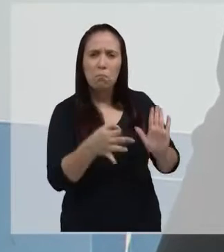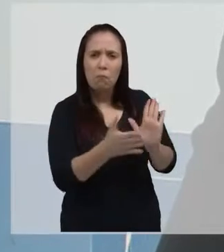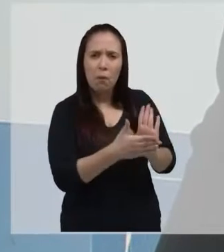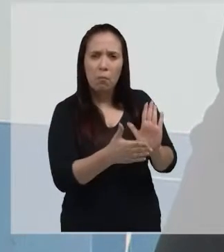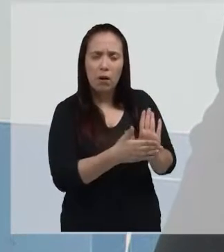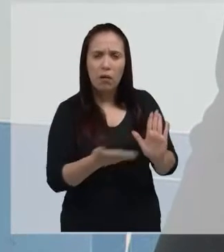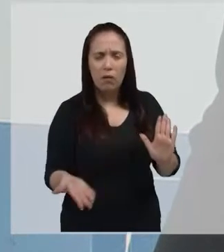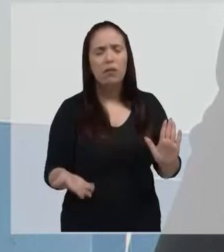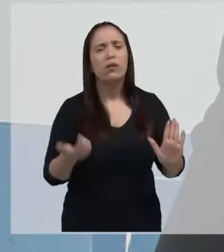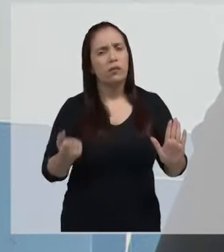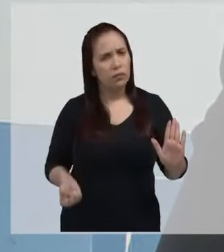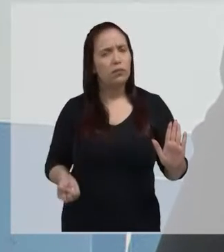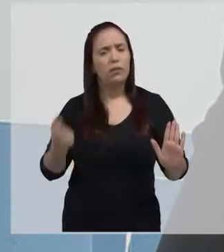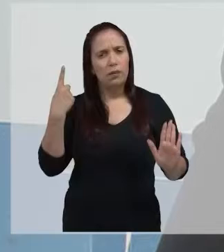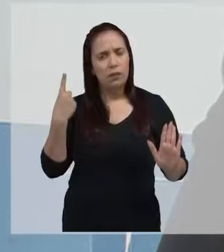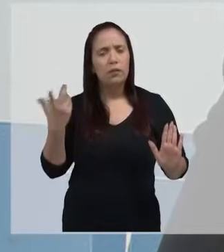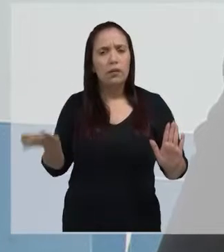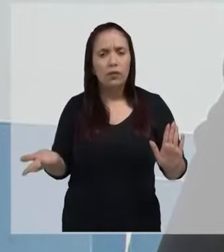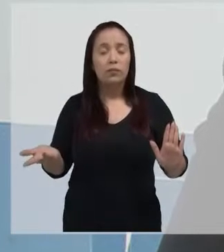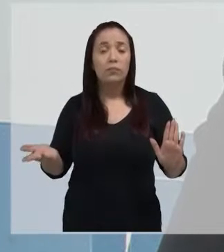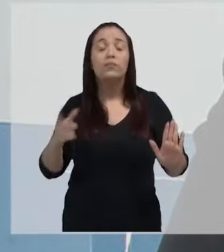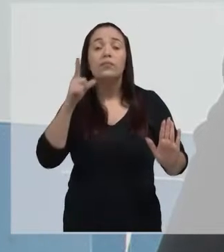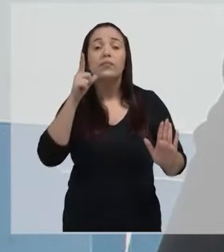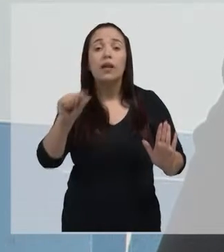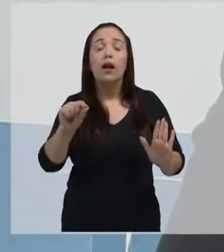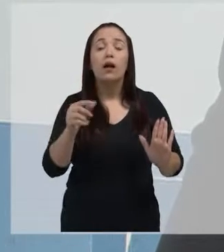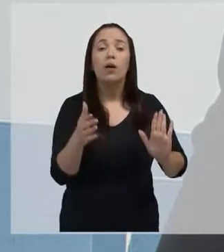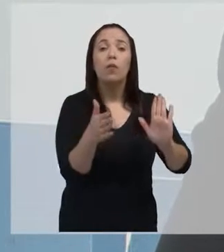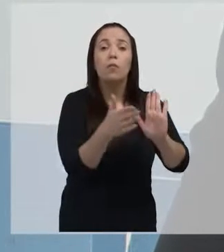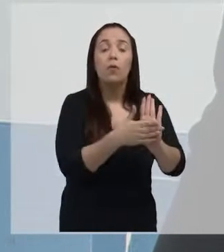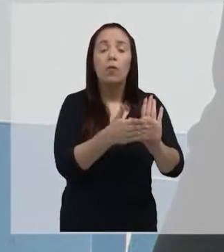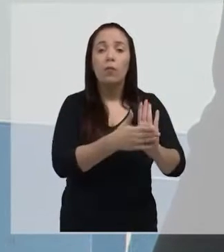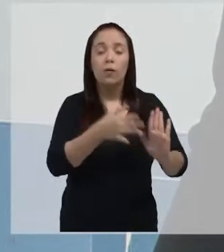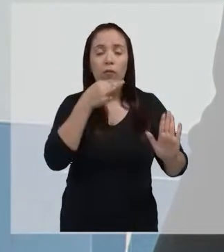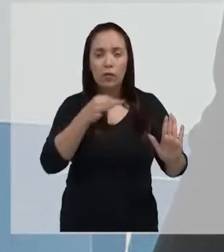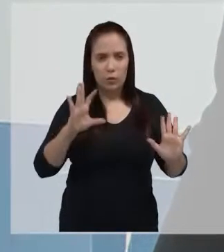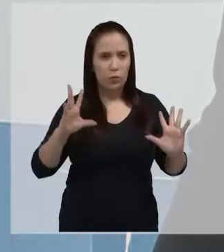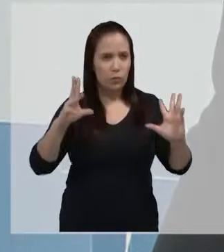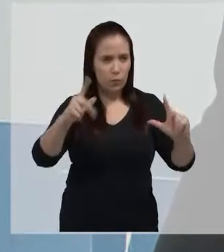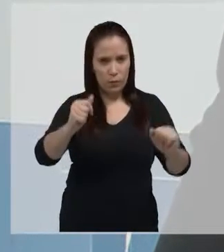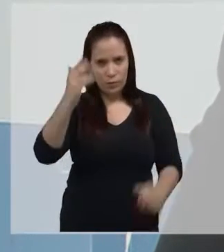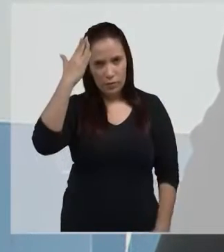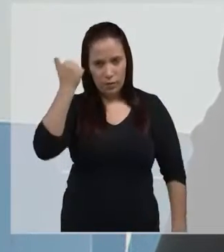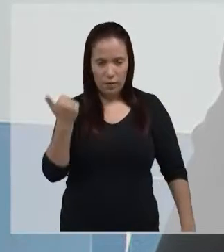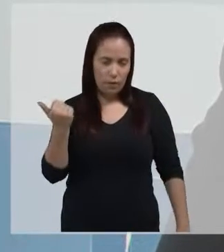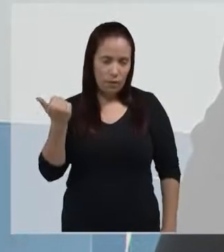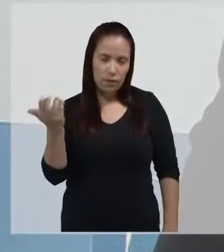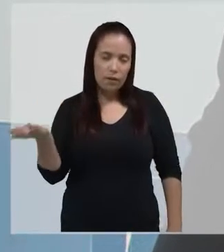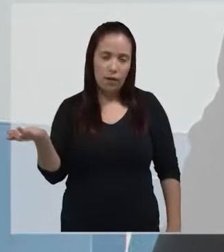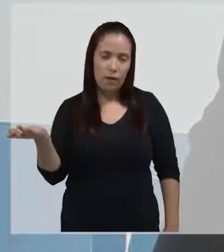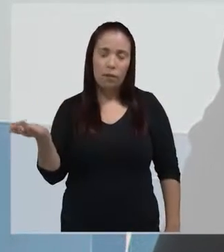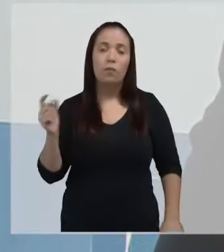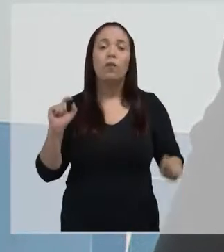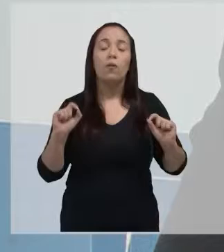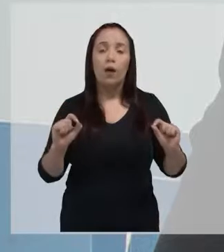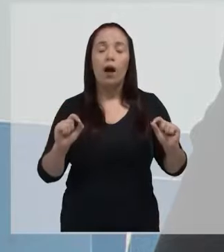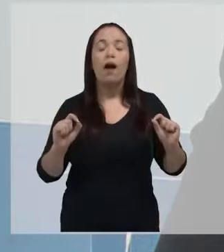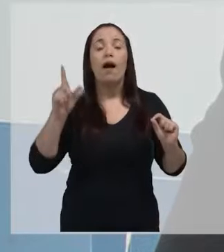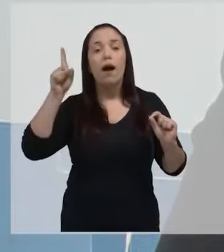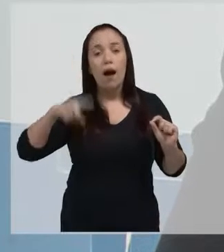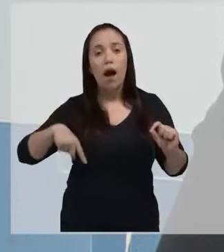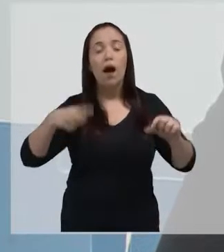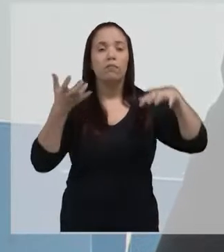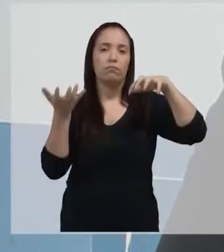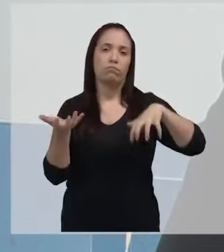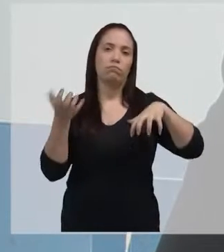estranho. Quem propõe mudança na Constituição, todo mundo sabe disso, qualquer menino que faz ginásio sabe, é o